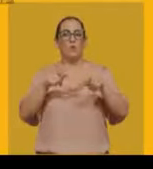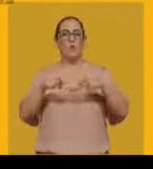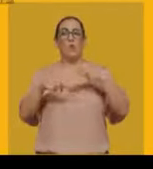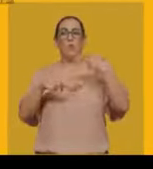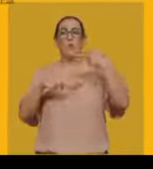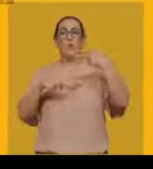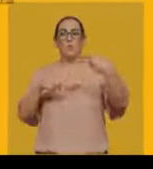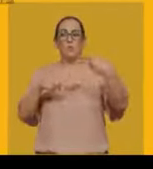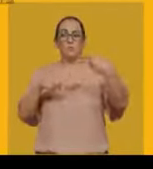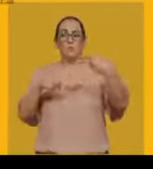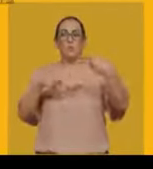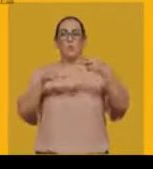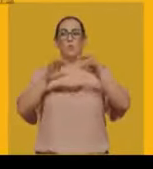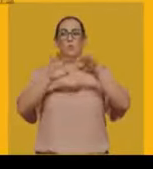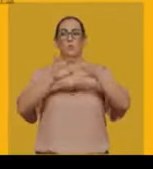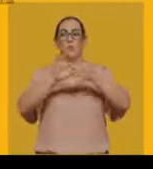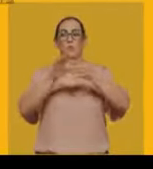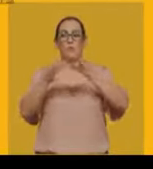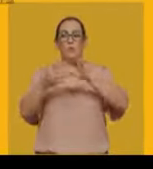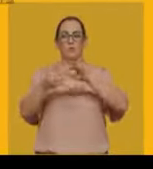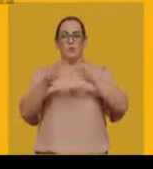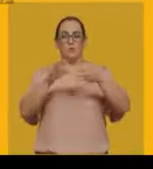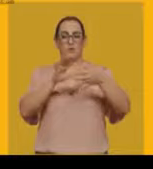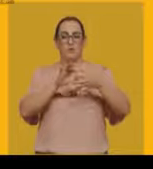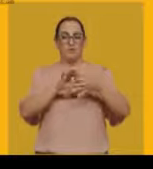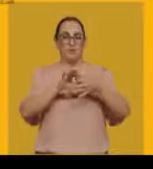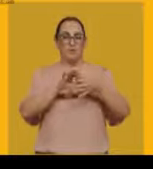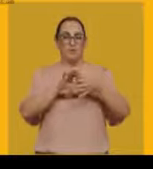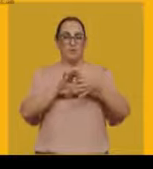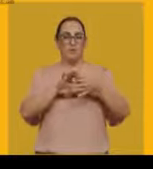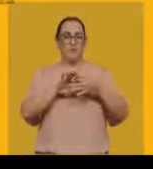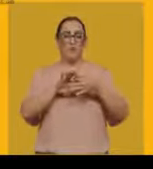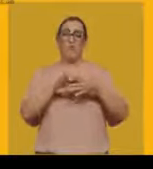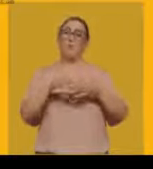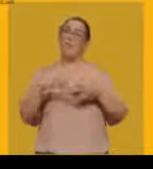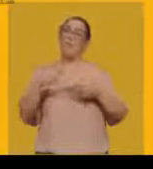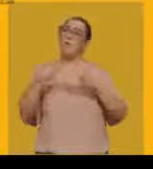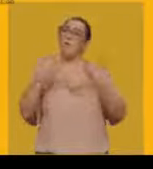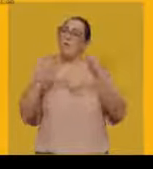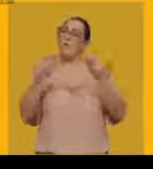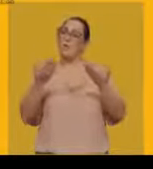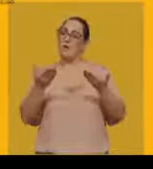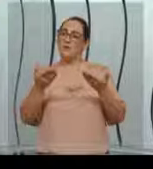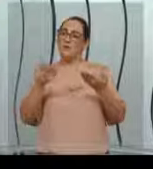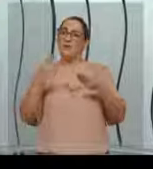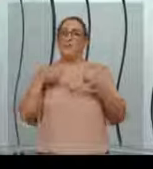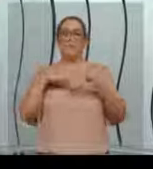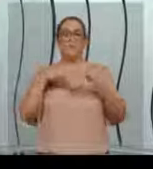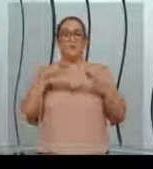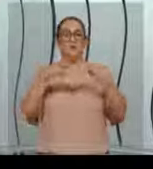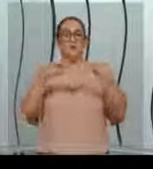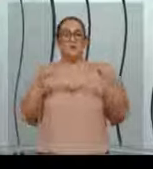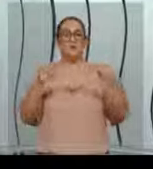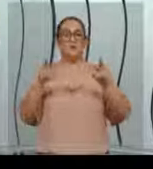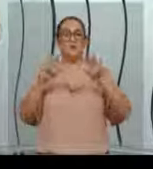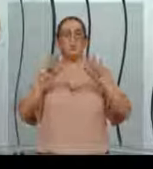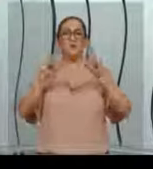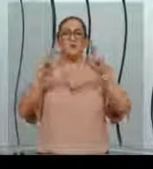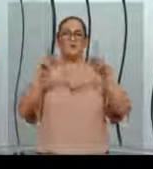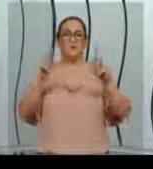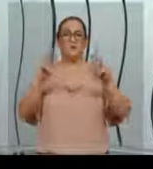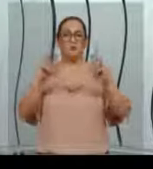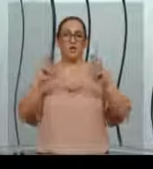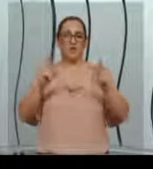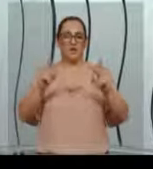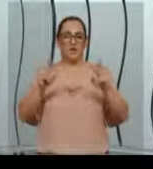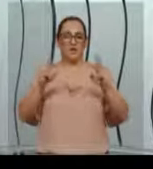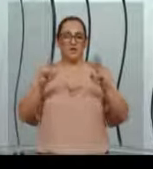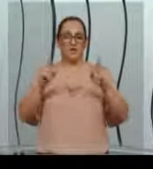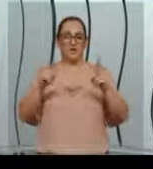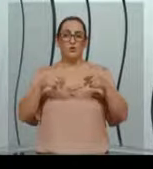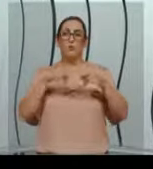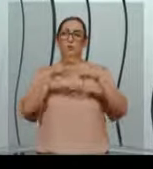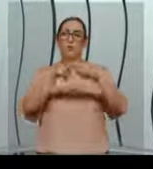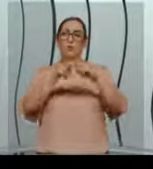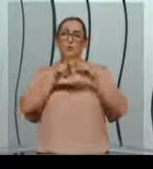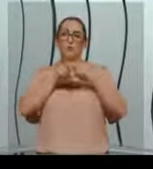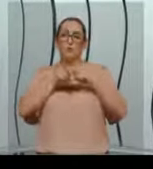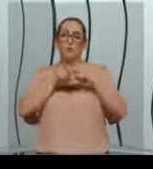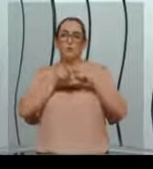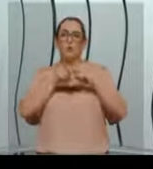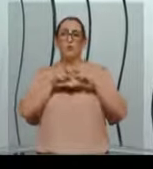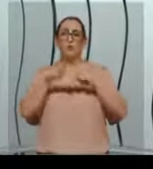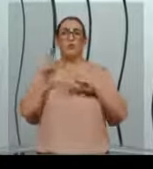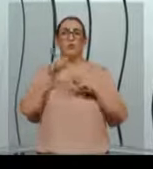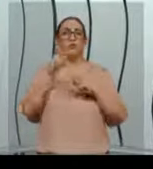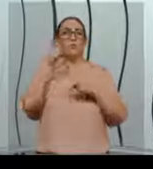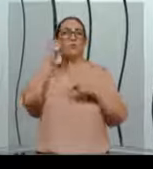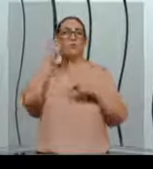cadeia aberta, eu estou trabalhando, então, substâncias diferentes, uma vez que esses ligantes tenham